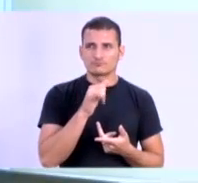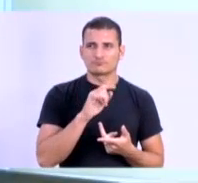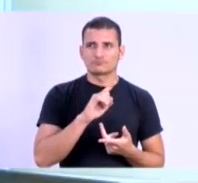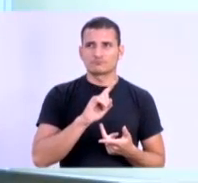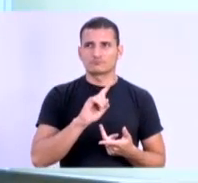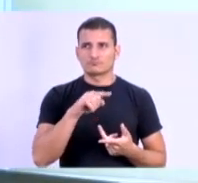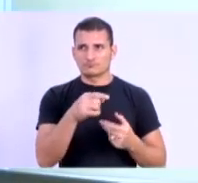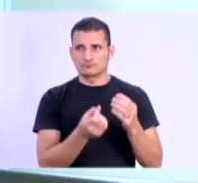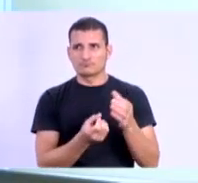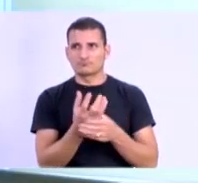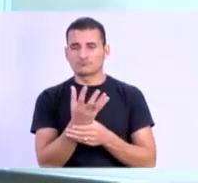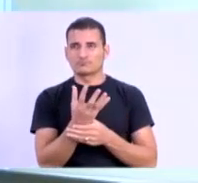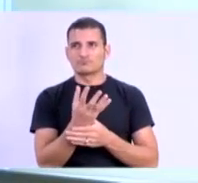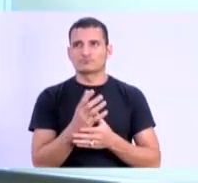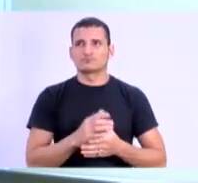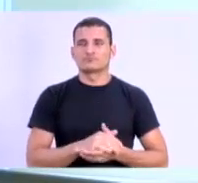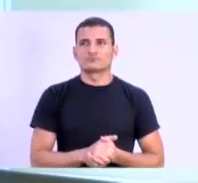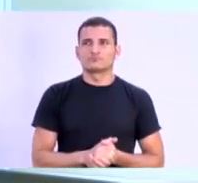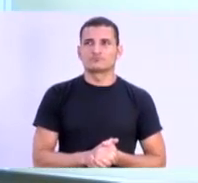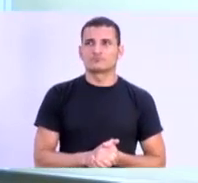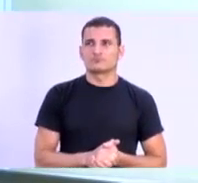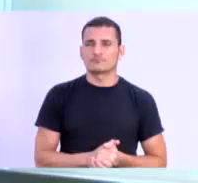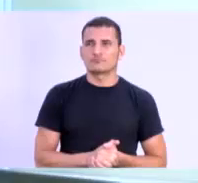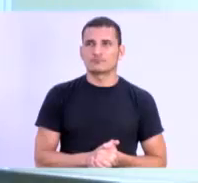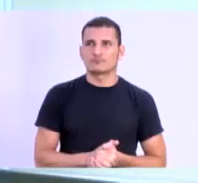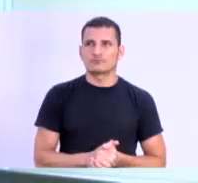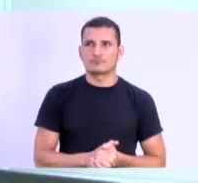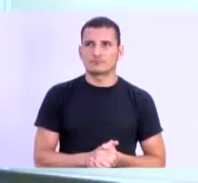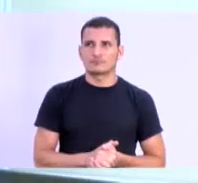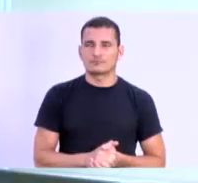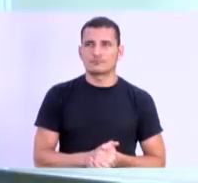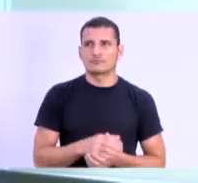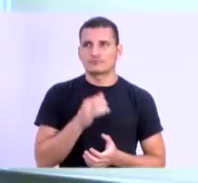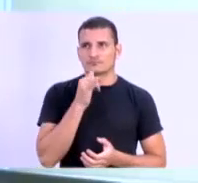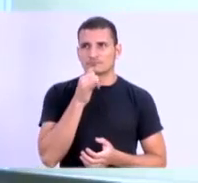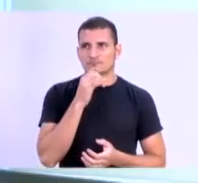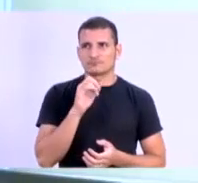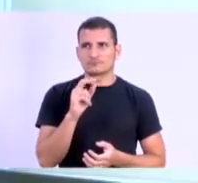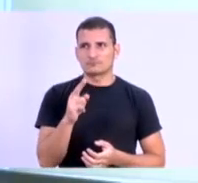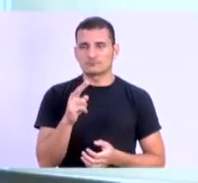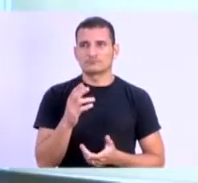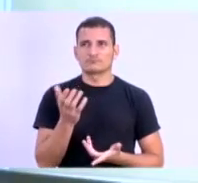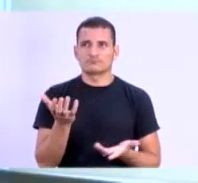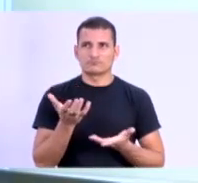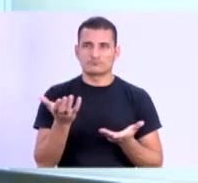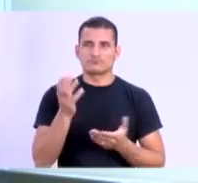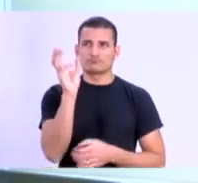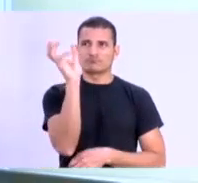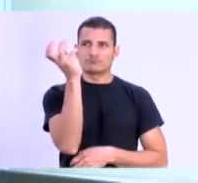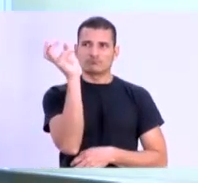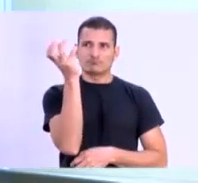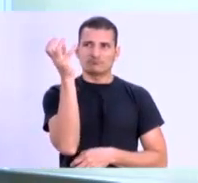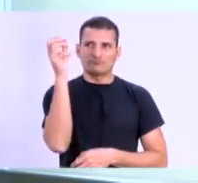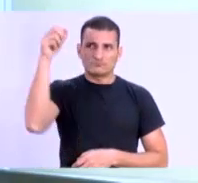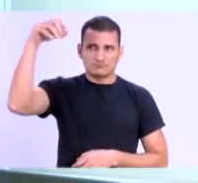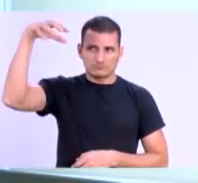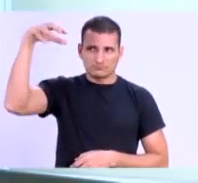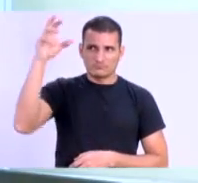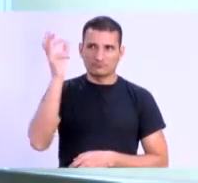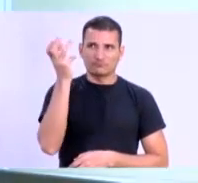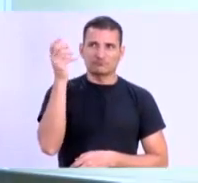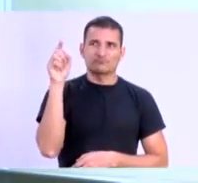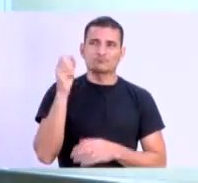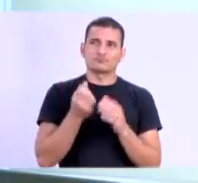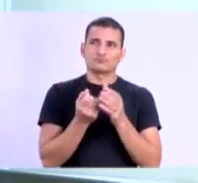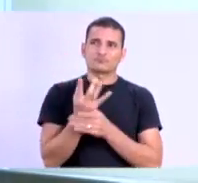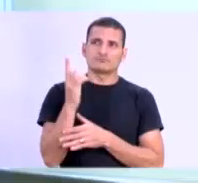né? Vamos dar um exemplo dessa questão de estado. Eu vou construir uma lâmpada aqui do estúdio. Na hora que eu criar essa